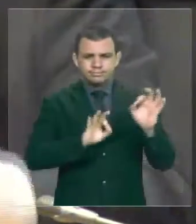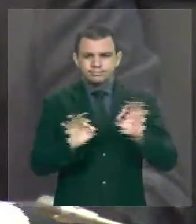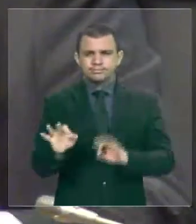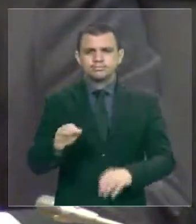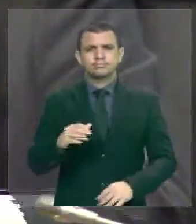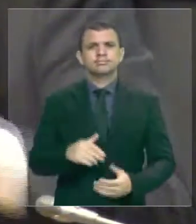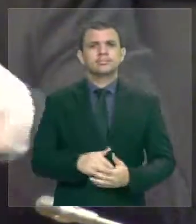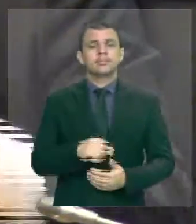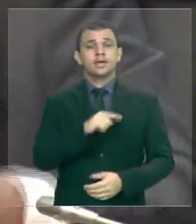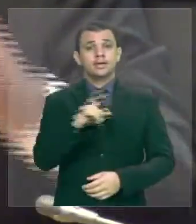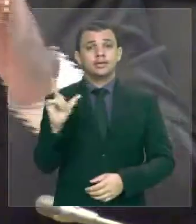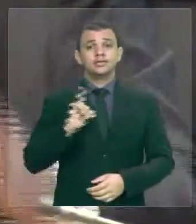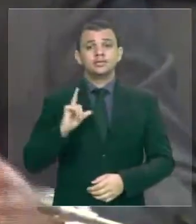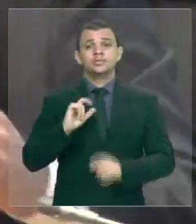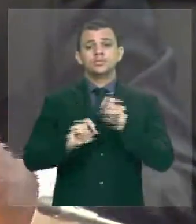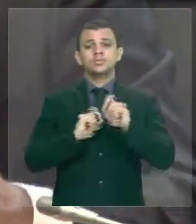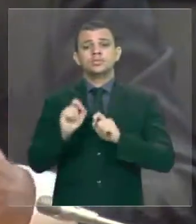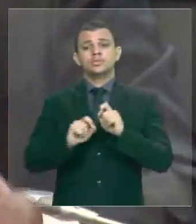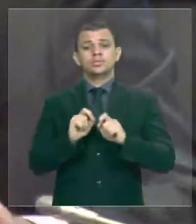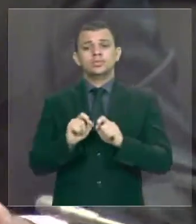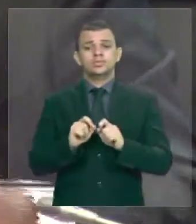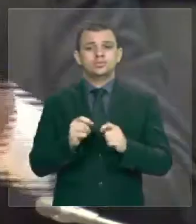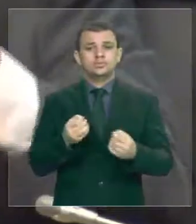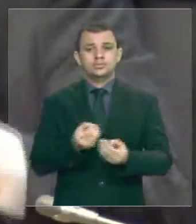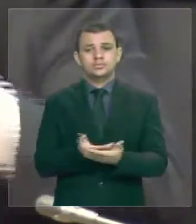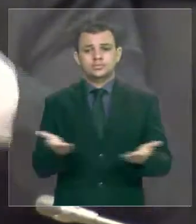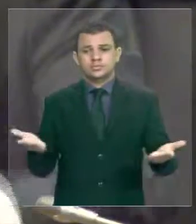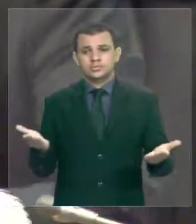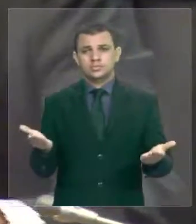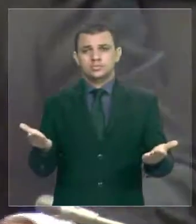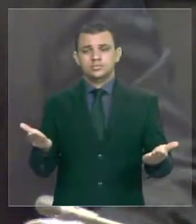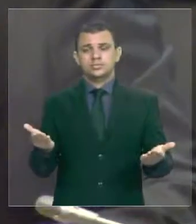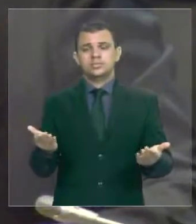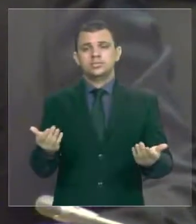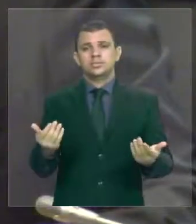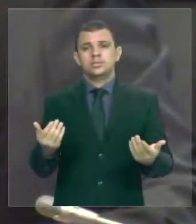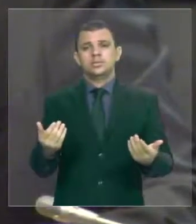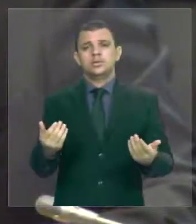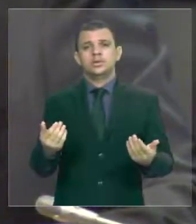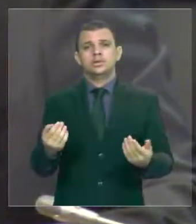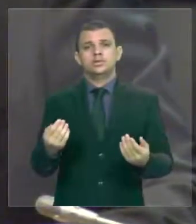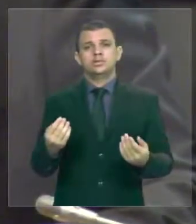não só tecnicamente o necessário, como juridicamente.